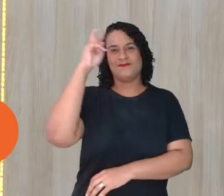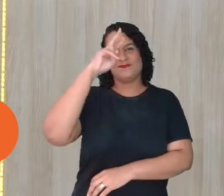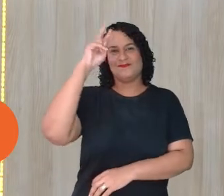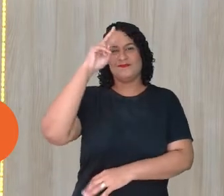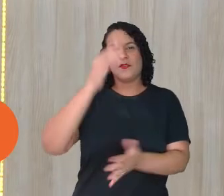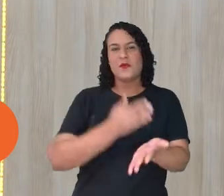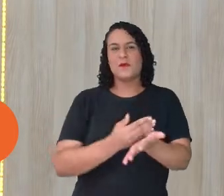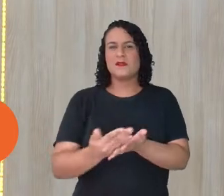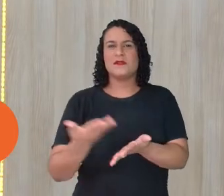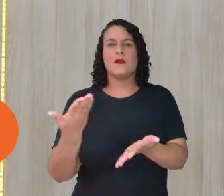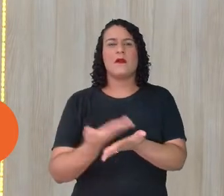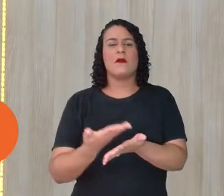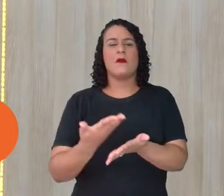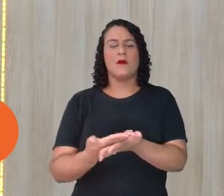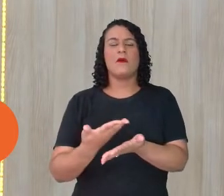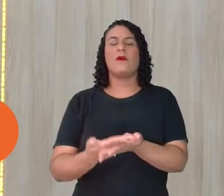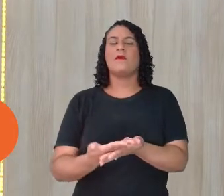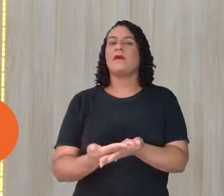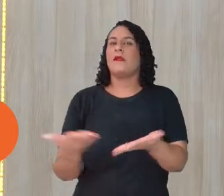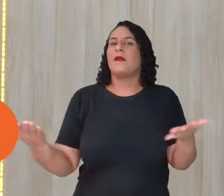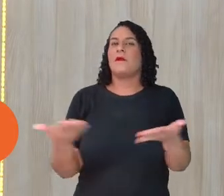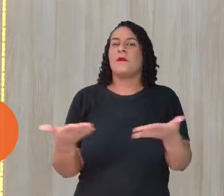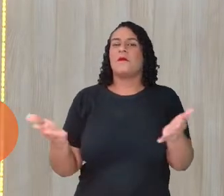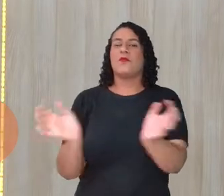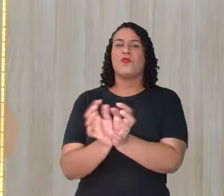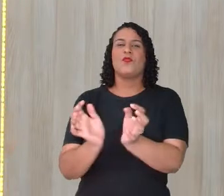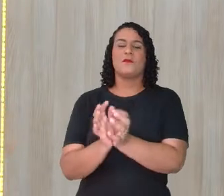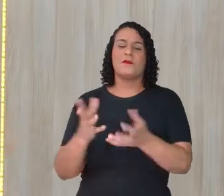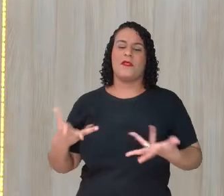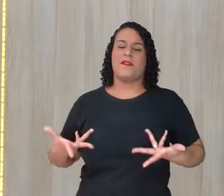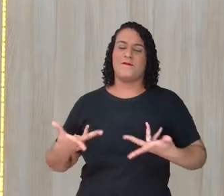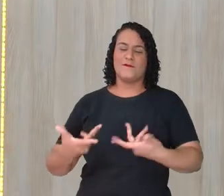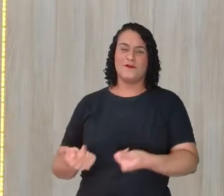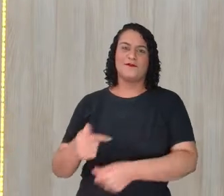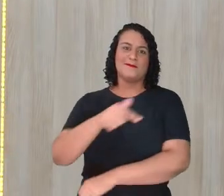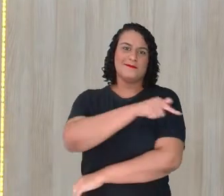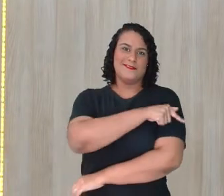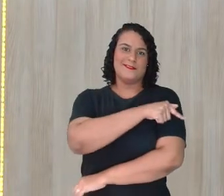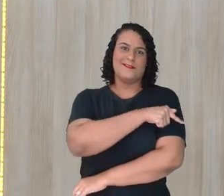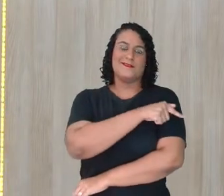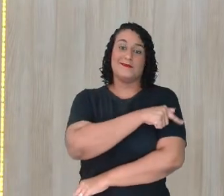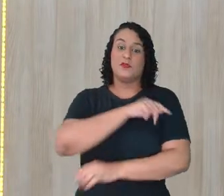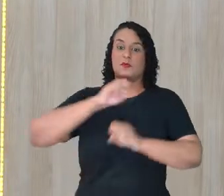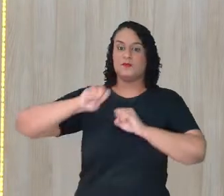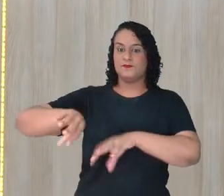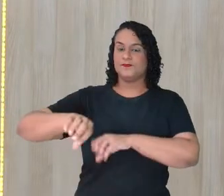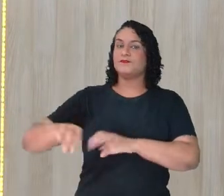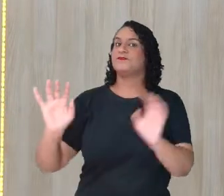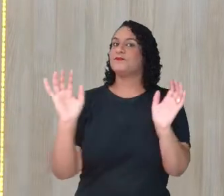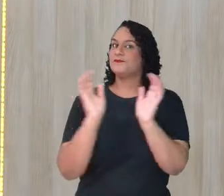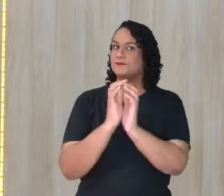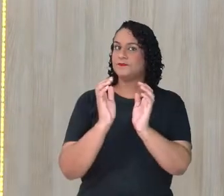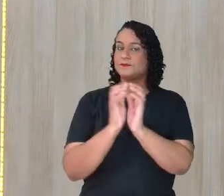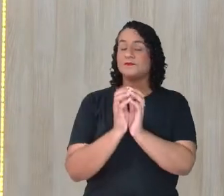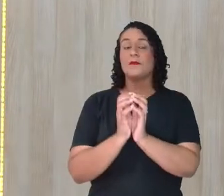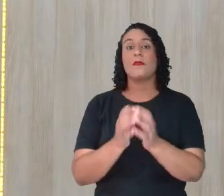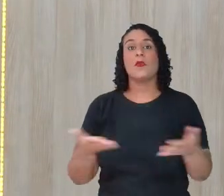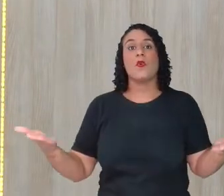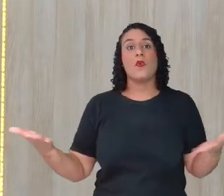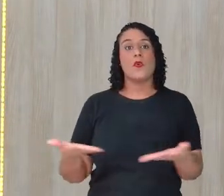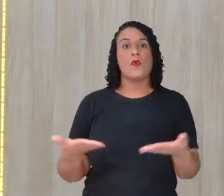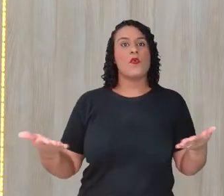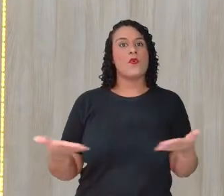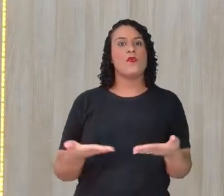aula para a turminha maravilhosa do 7º ano, aqui pelo Educa Recife. Hoje